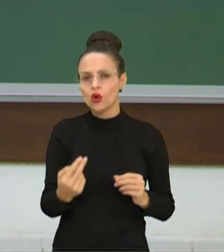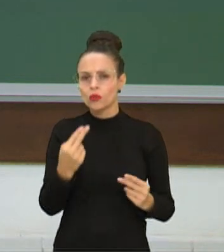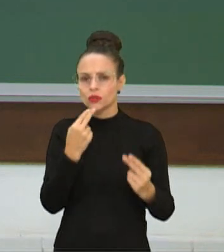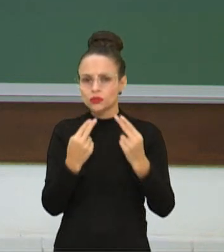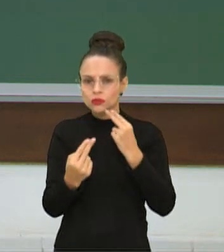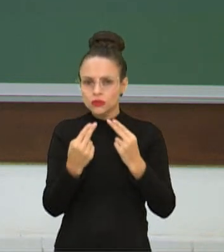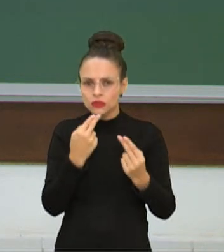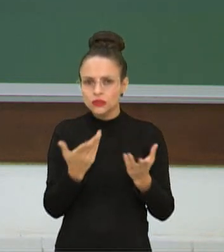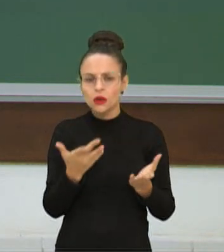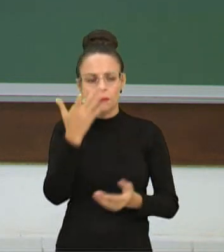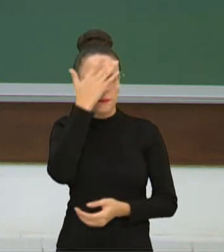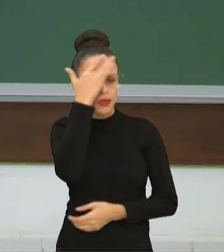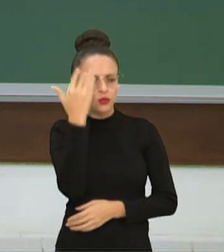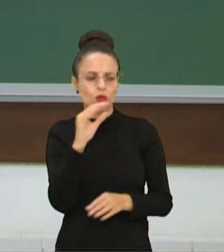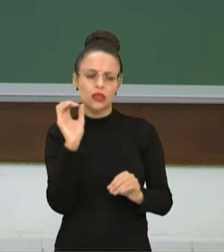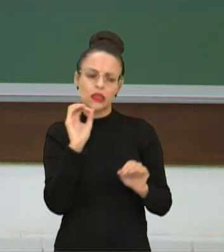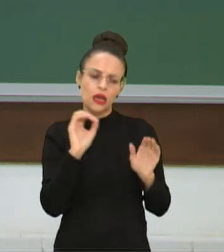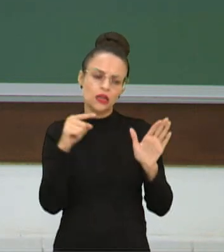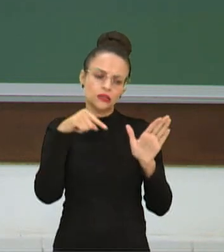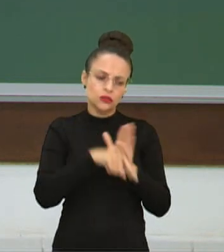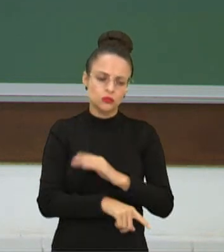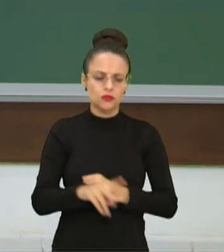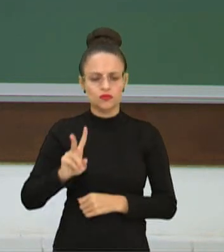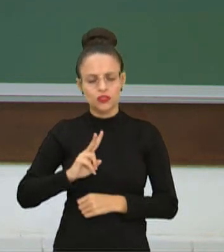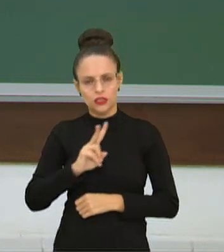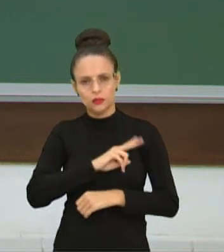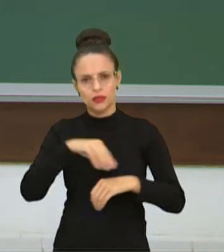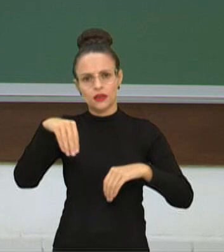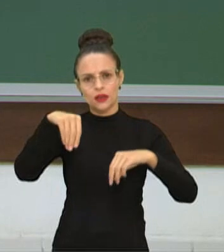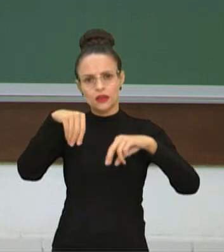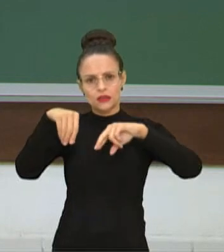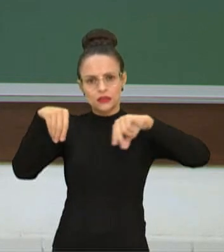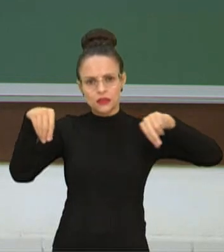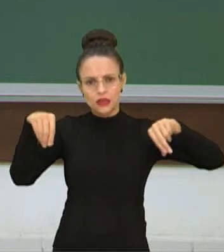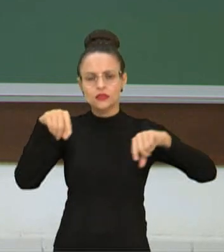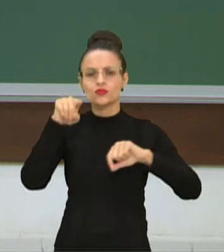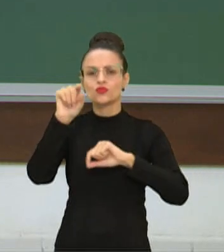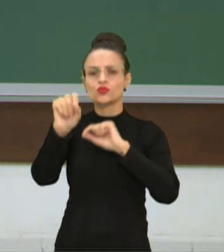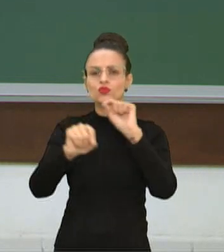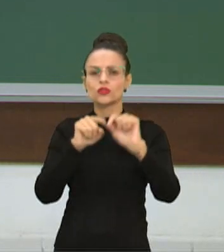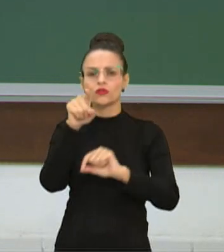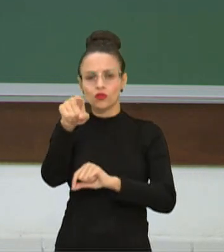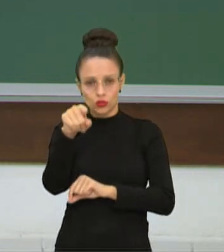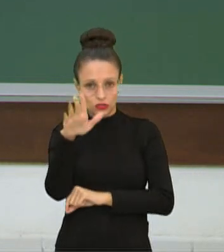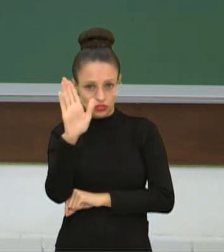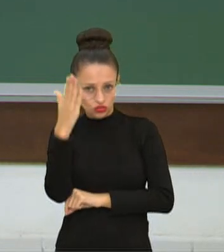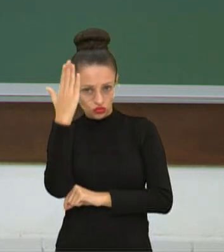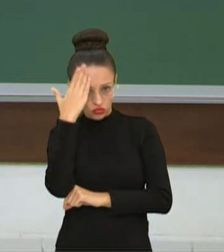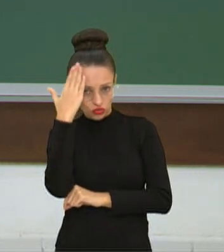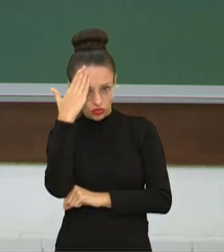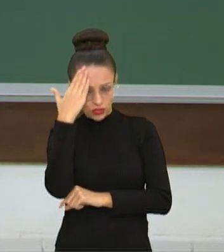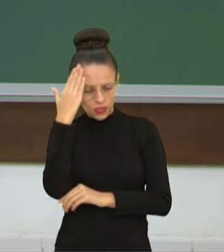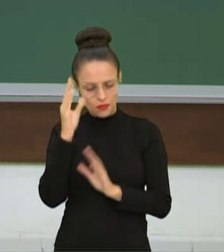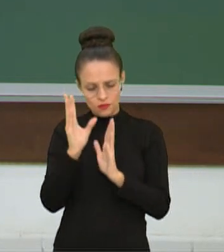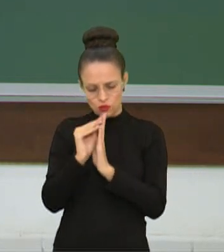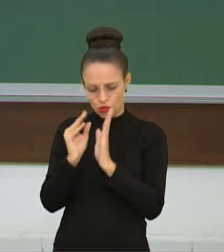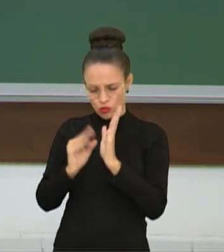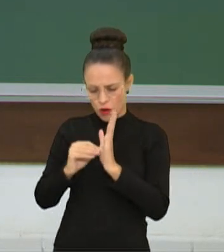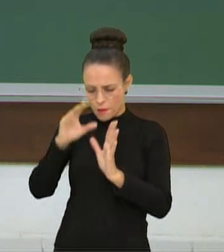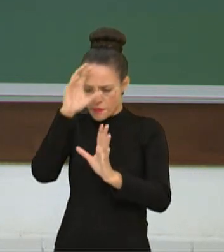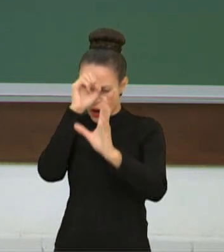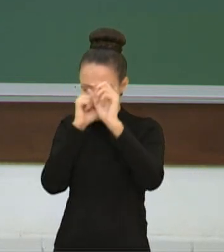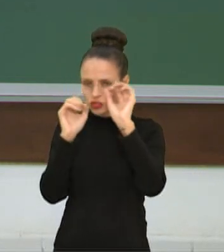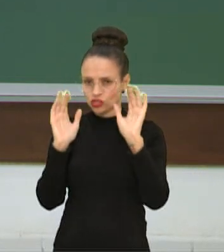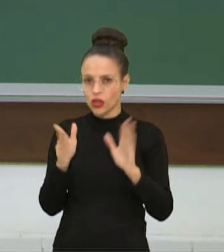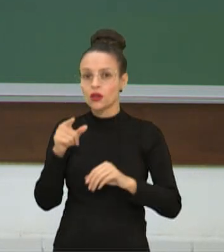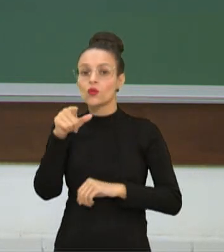pessoa que não sabe nada aprofundado sobre vitaminas ou minerais. O que você poderia, agora que você já sabe esse conteúdo, que você